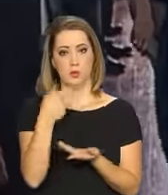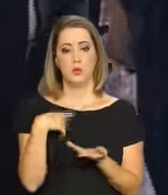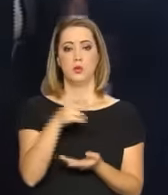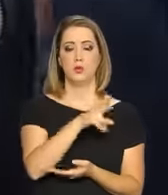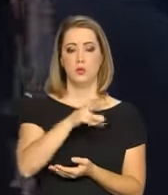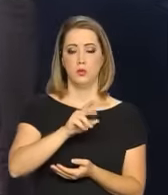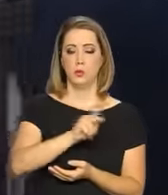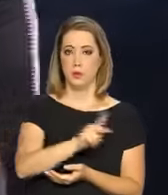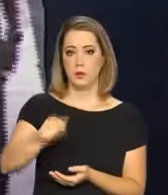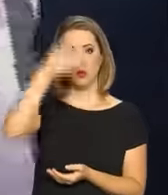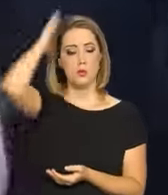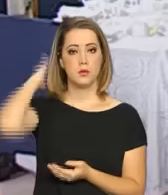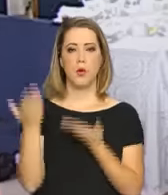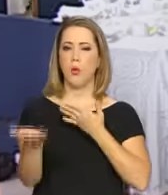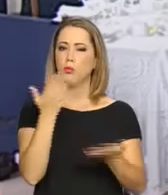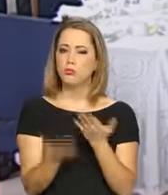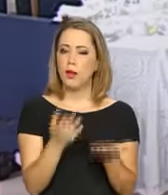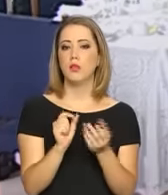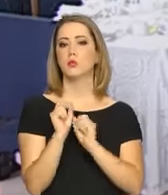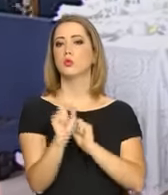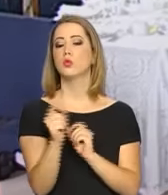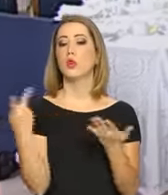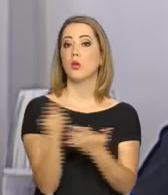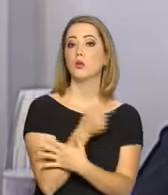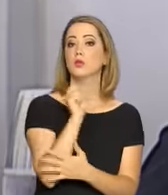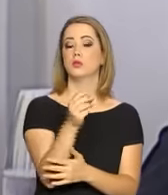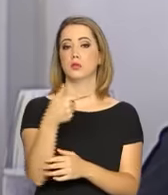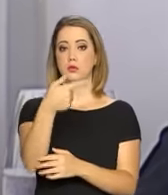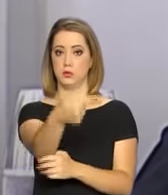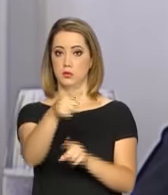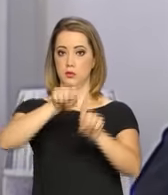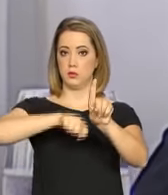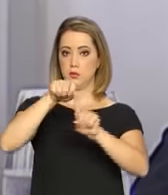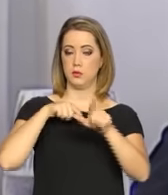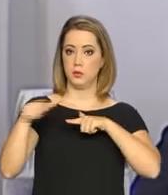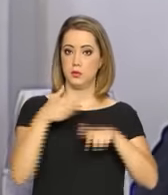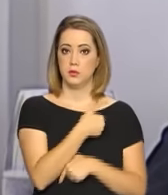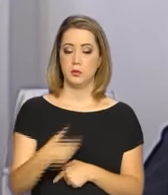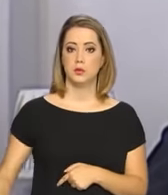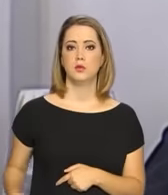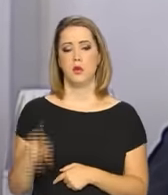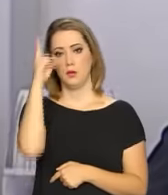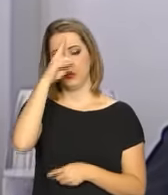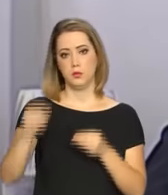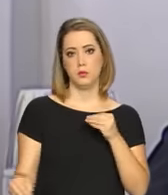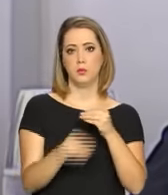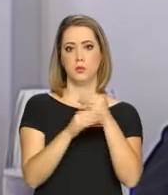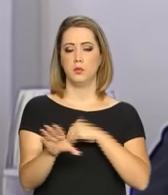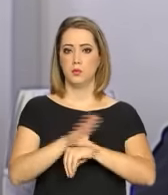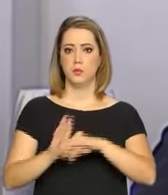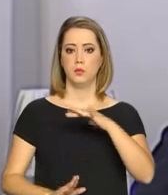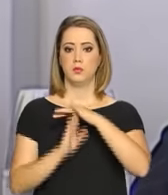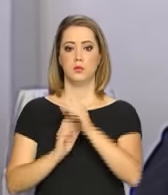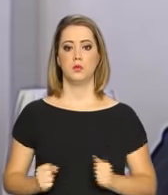presidente Michel Temer fez um balanço dos primeiros S meses da sua gestão ele lembrou a aprovação da proposta de emenda à constituição que coloca um teto para